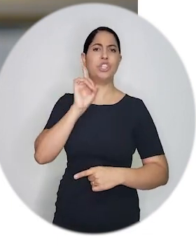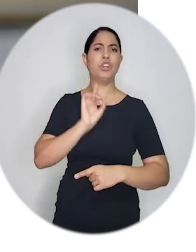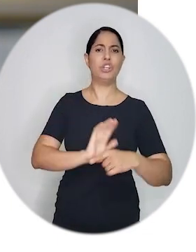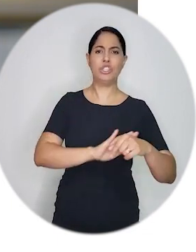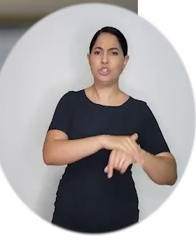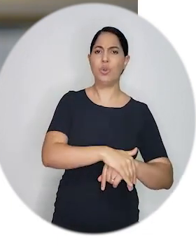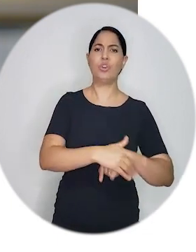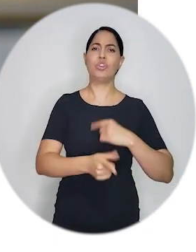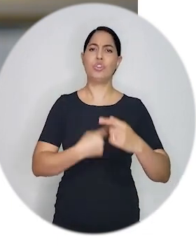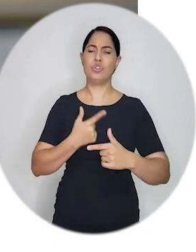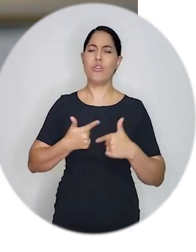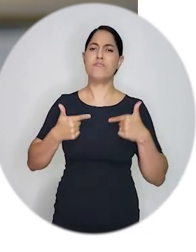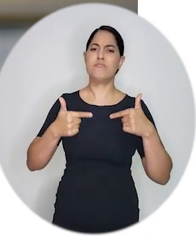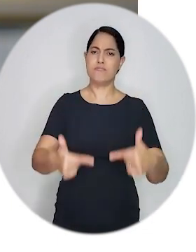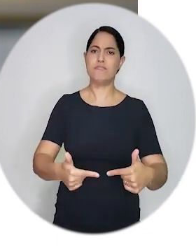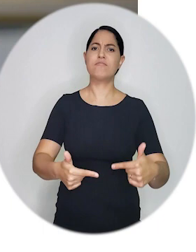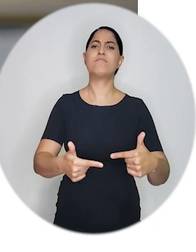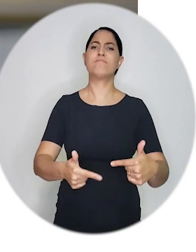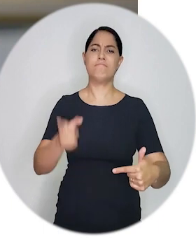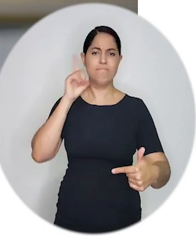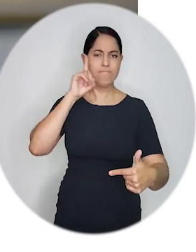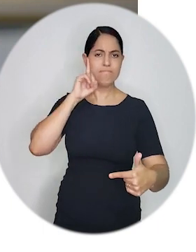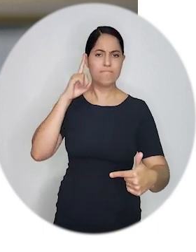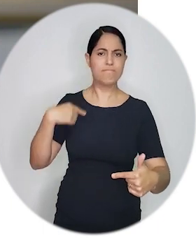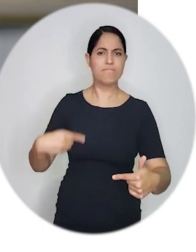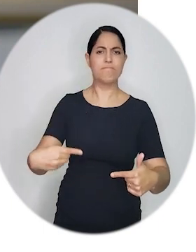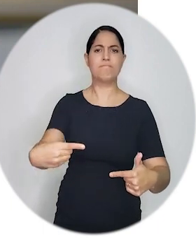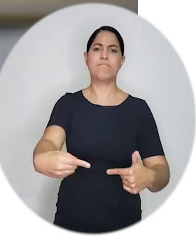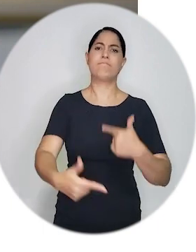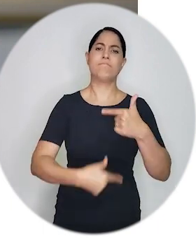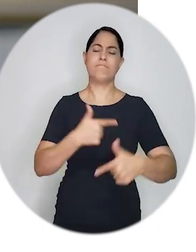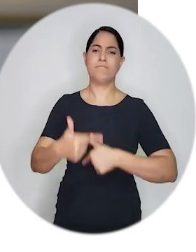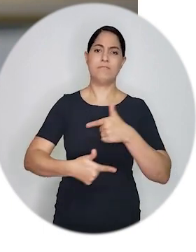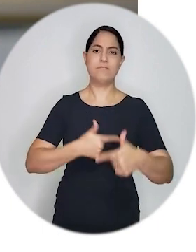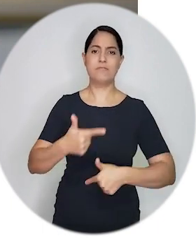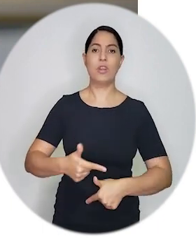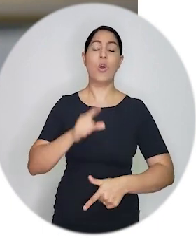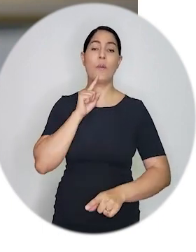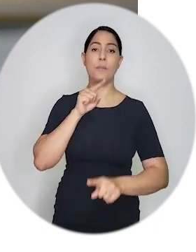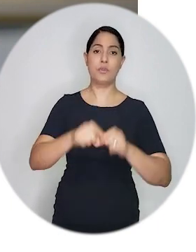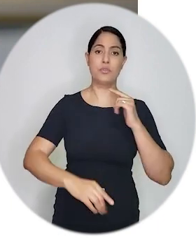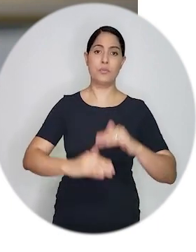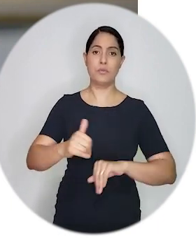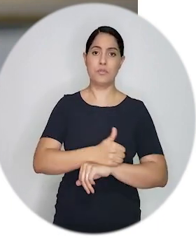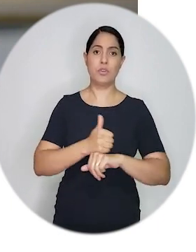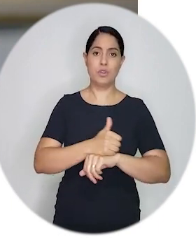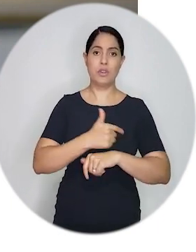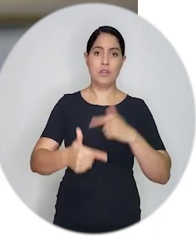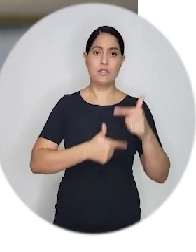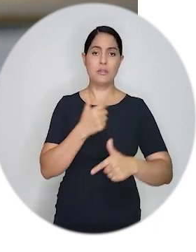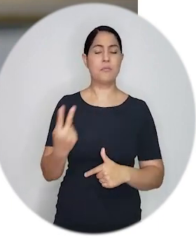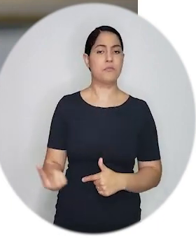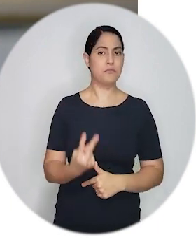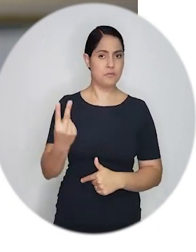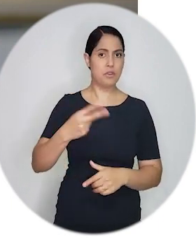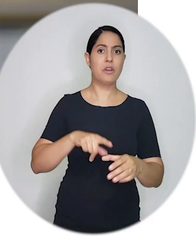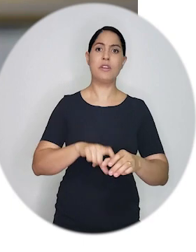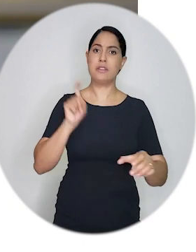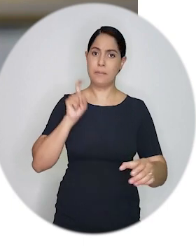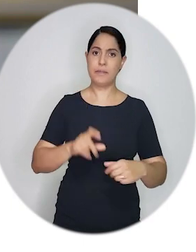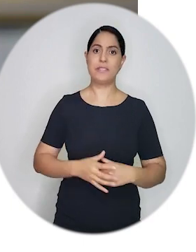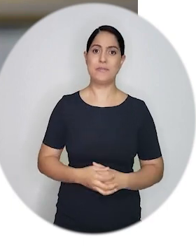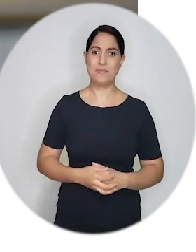atuação diuturna para que a advocacia esteja sempre na mesma página temporal das condições ideais de trabalho, com valorização